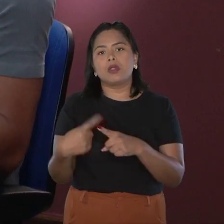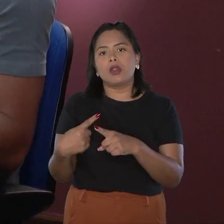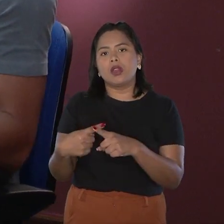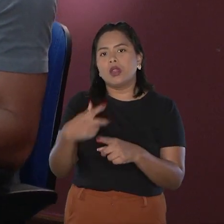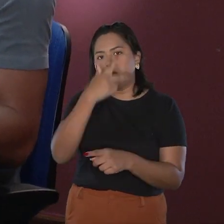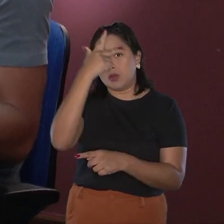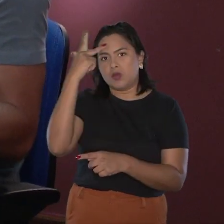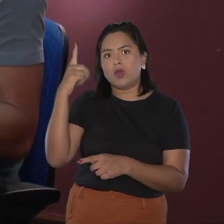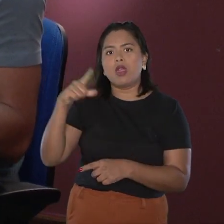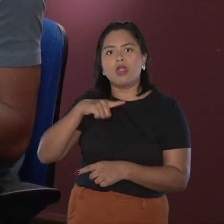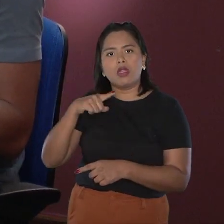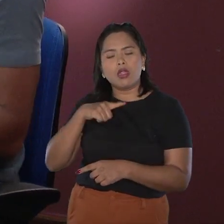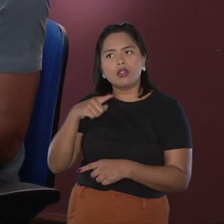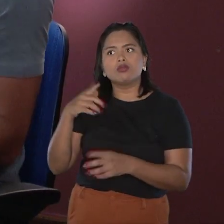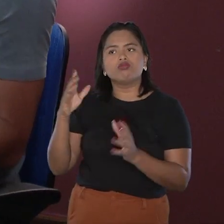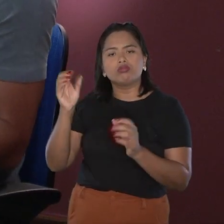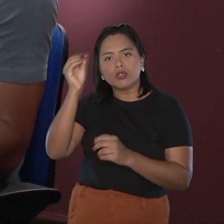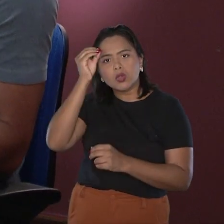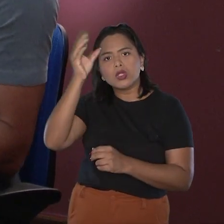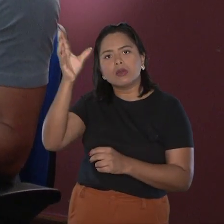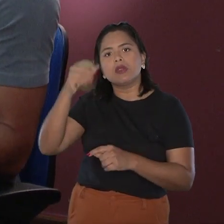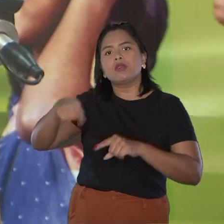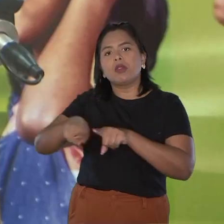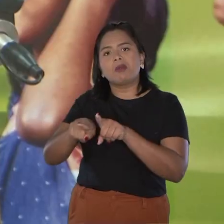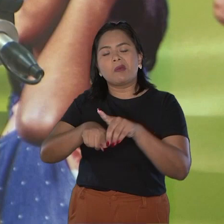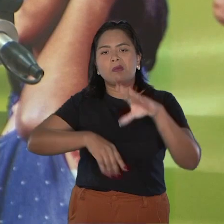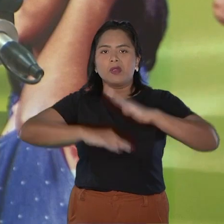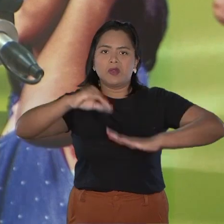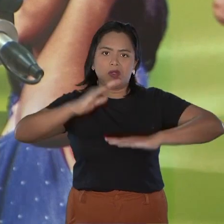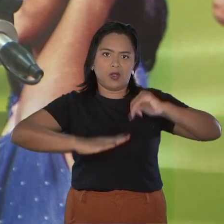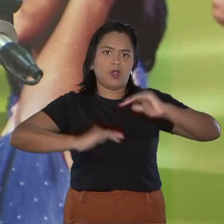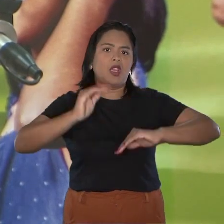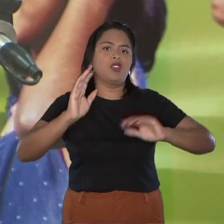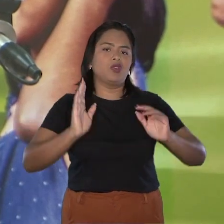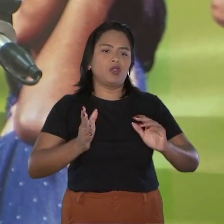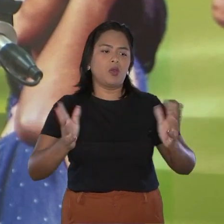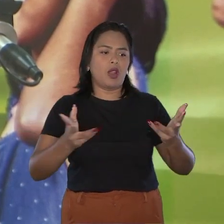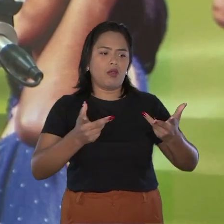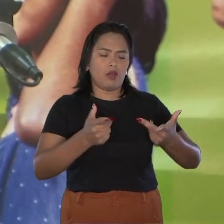e os profissionais estão mais qualificados para fazer o diagnóstico